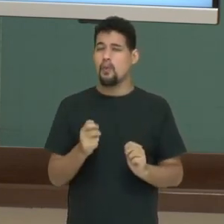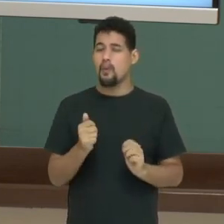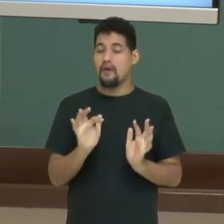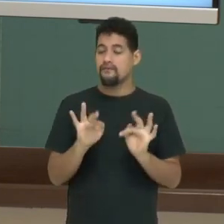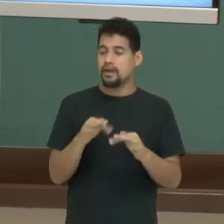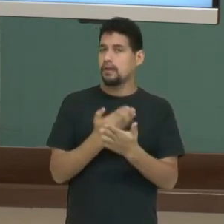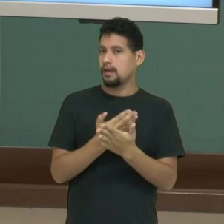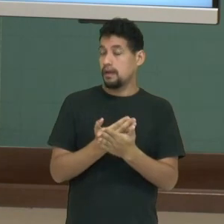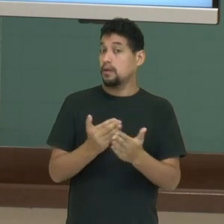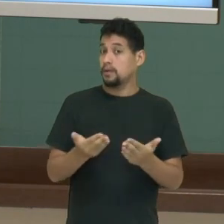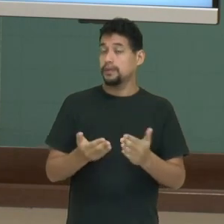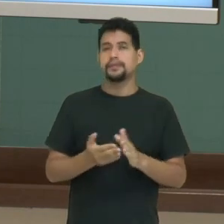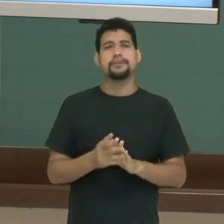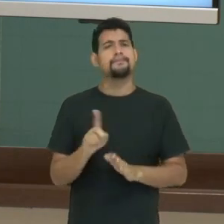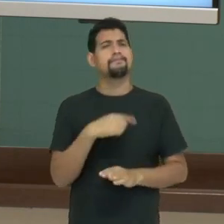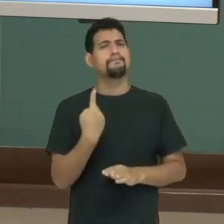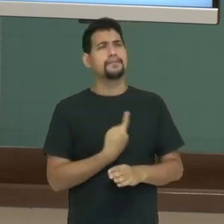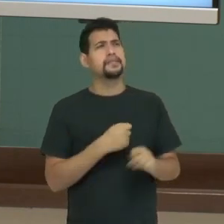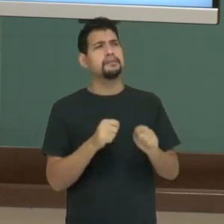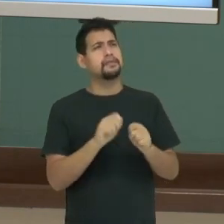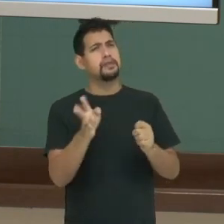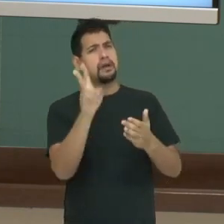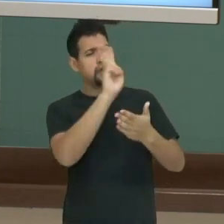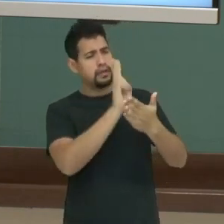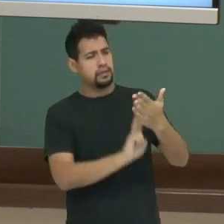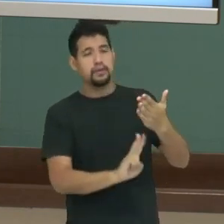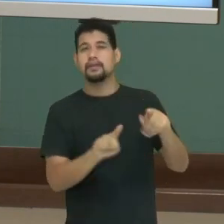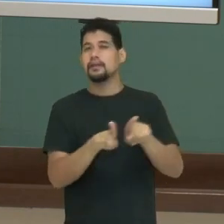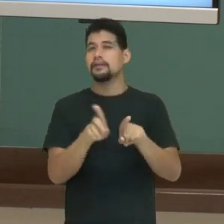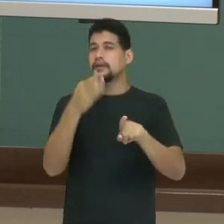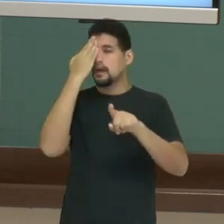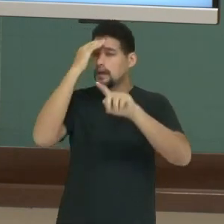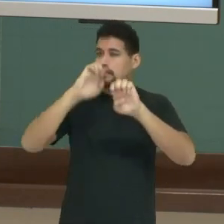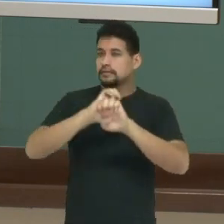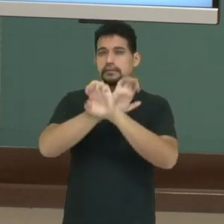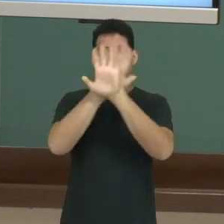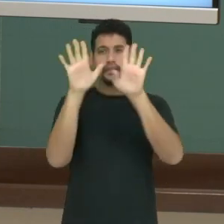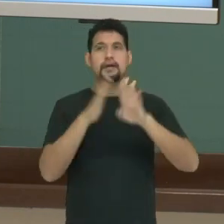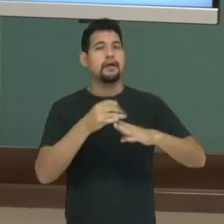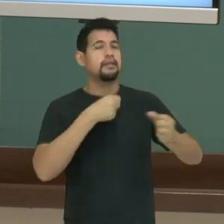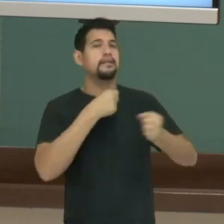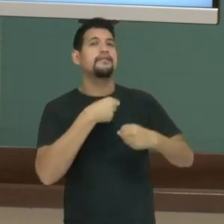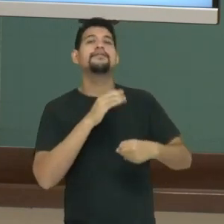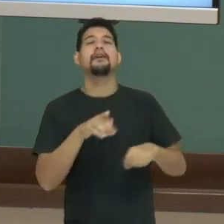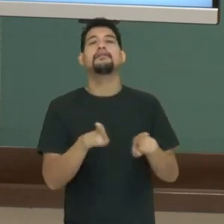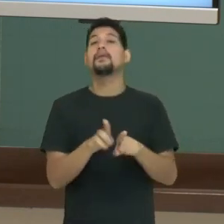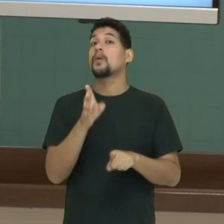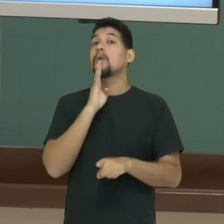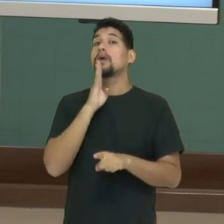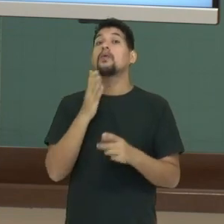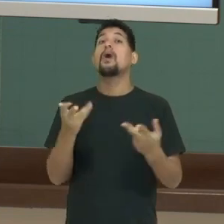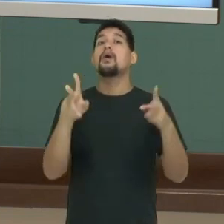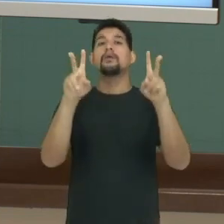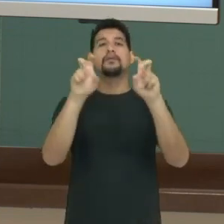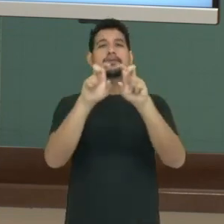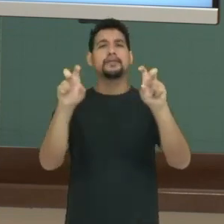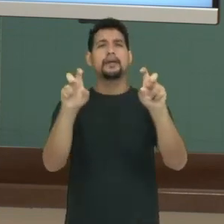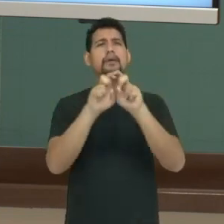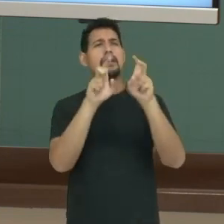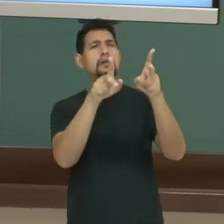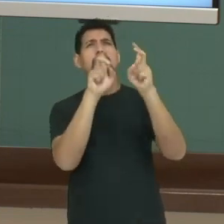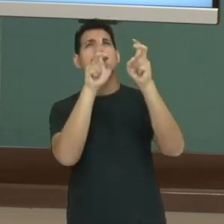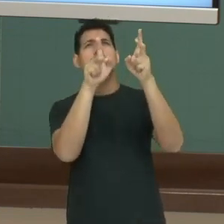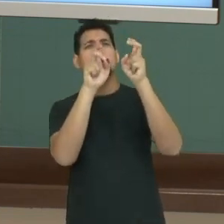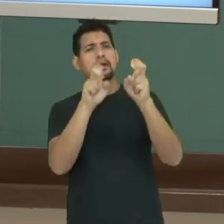na aula de hoje. Nós realizamos a leitura e compreensão de fragmento de entrevista, reconhecemos o assunto, localizamos